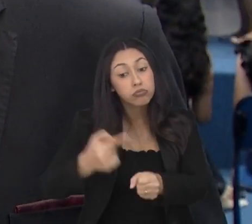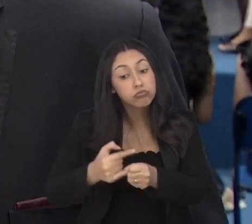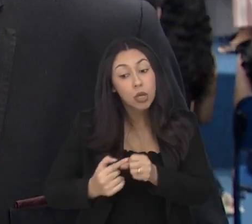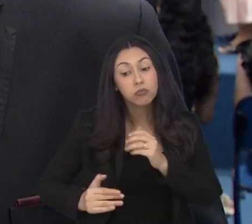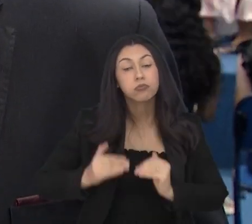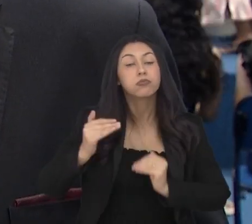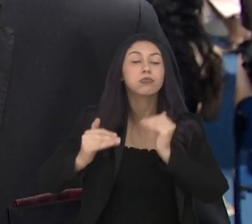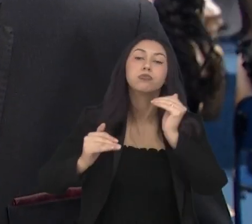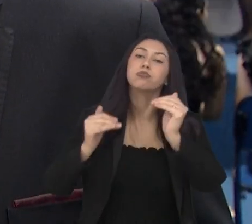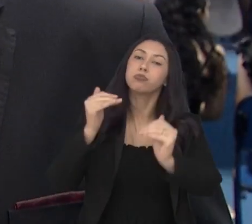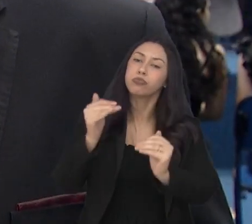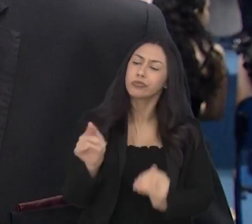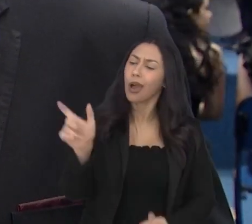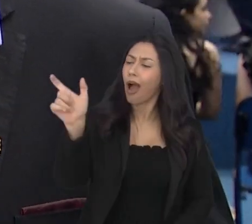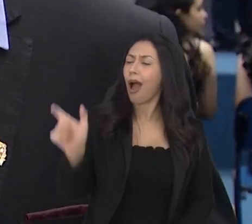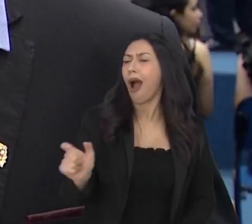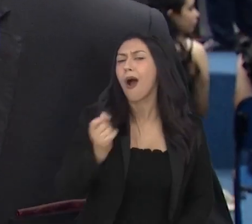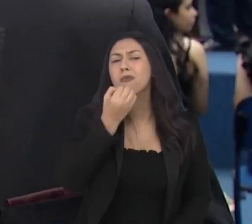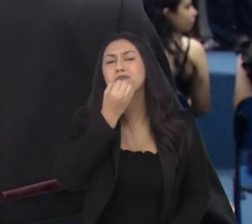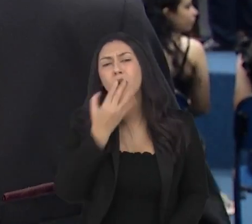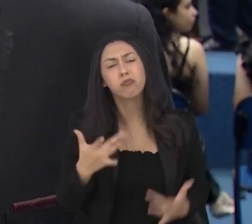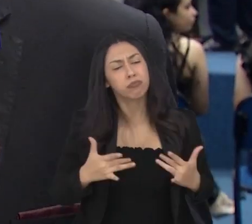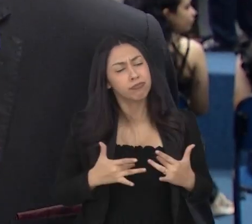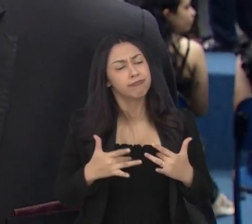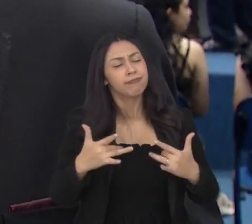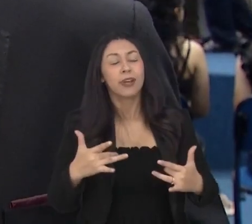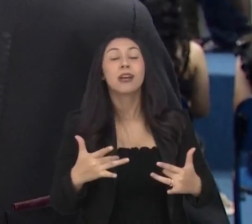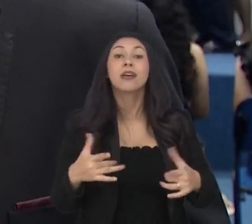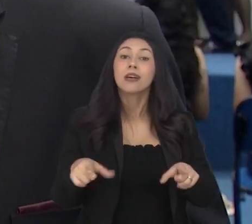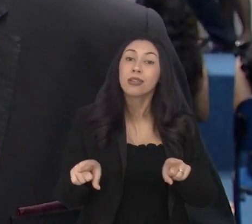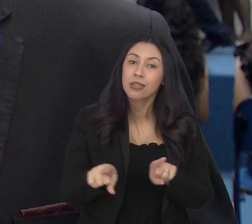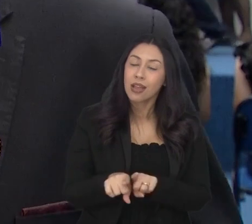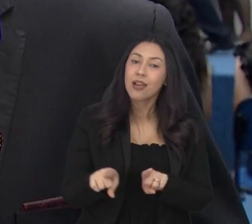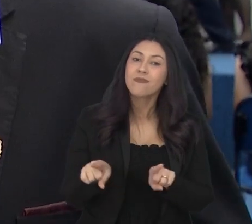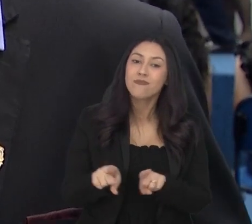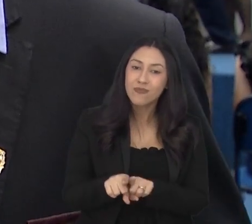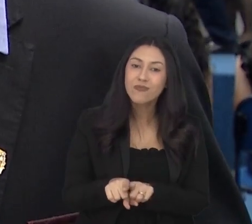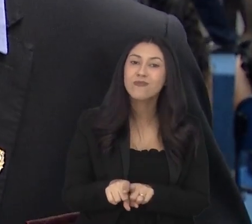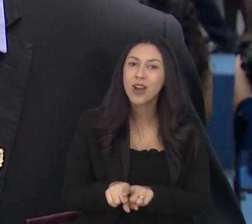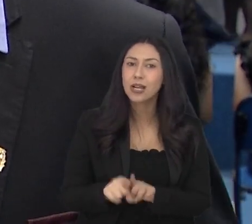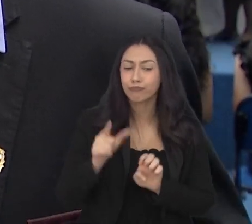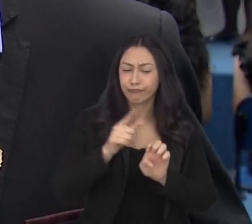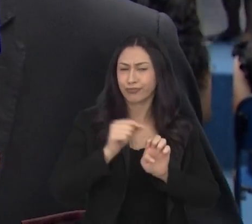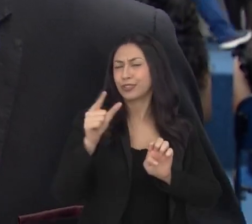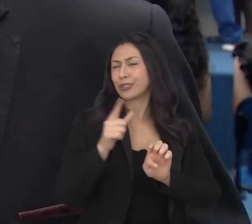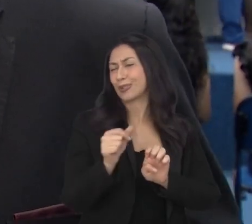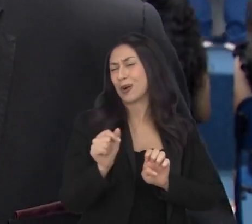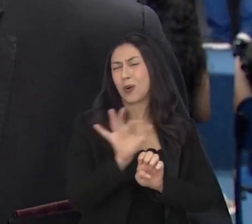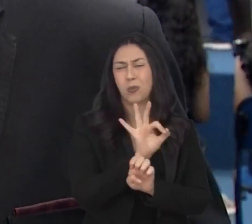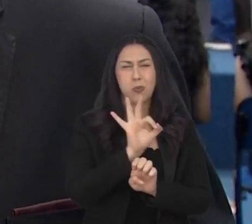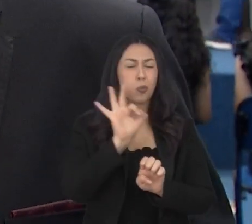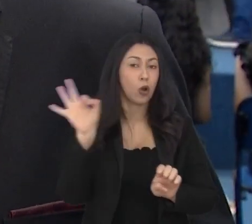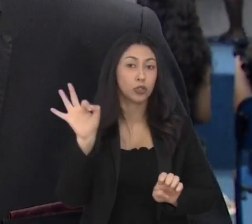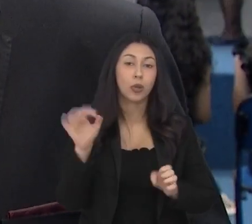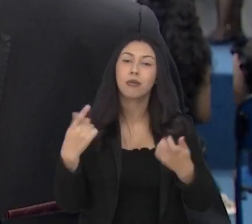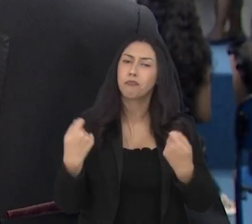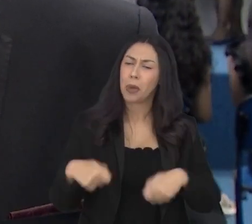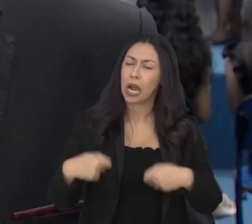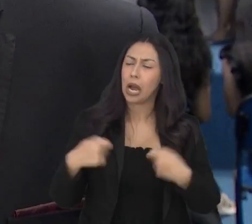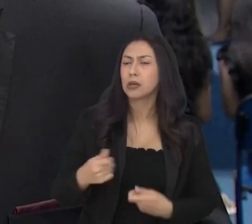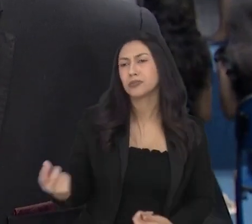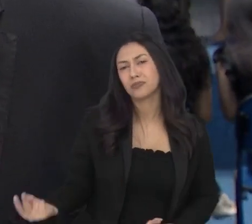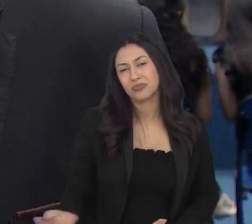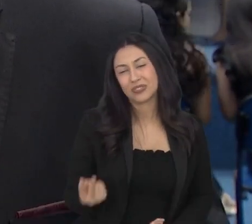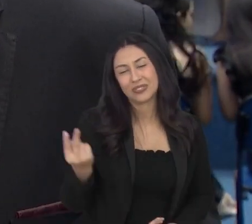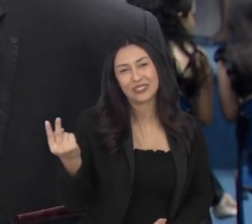cidade. Além de um coração enorme, ele tem sim um bom coração e um empreendedor nato. Então a gente